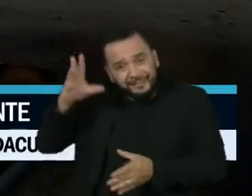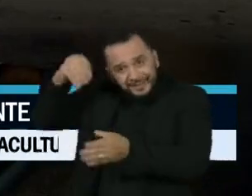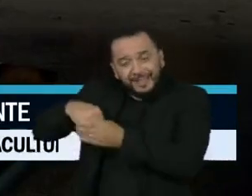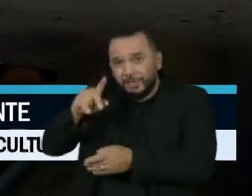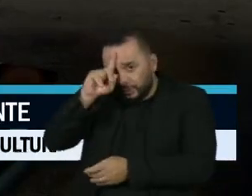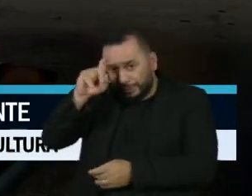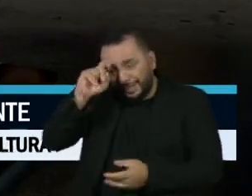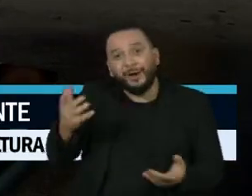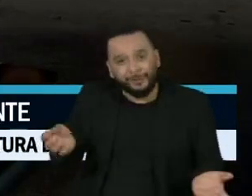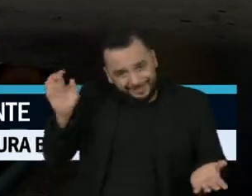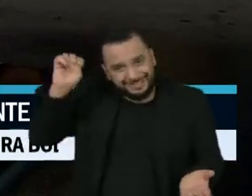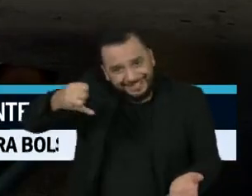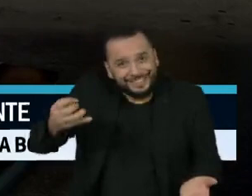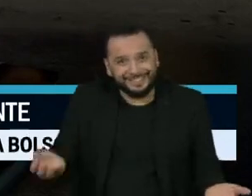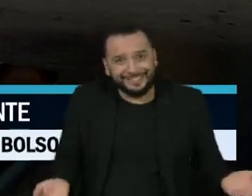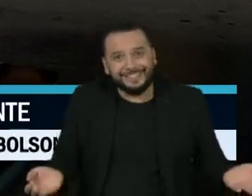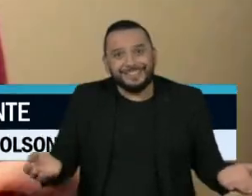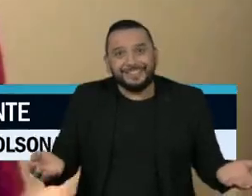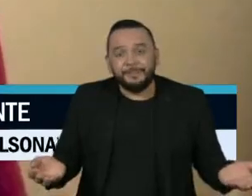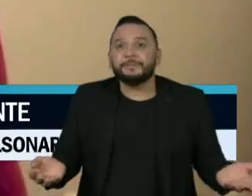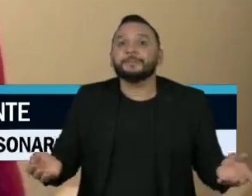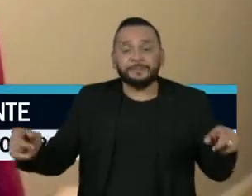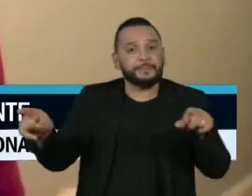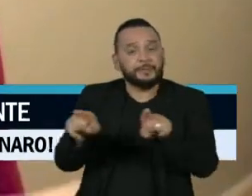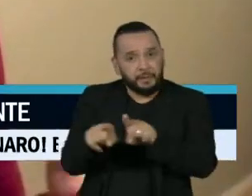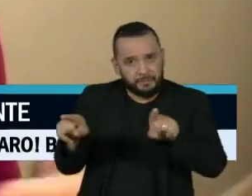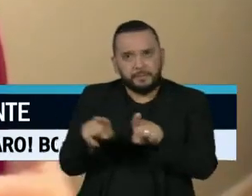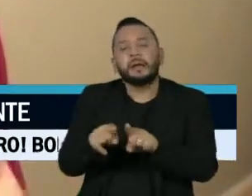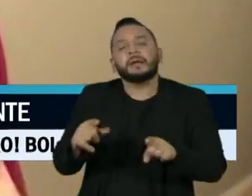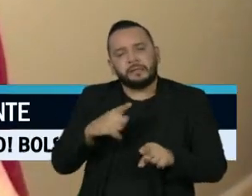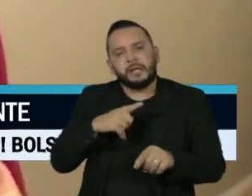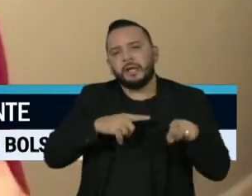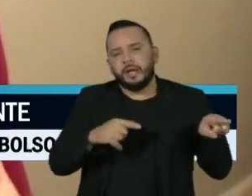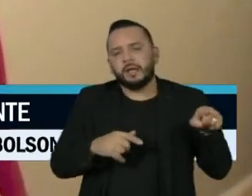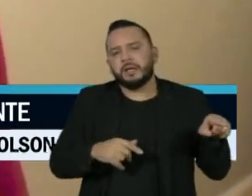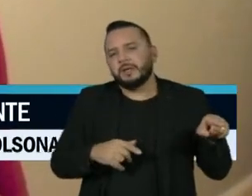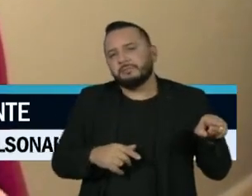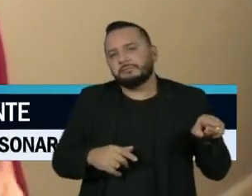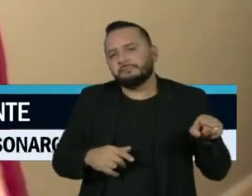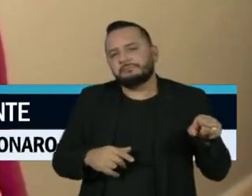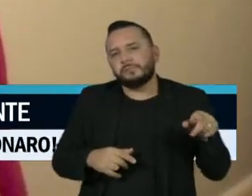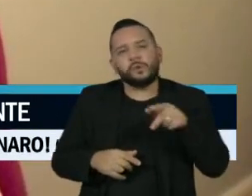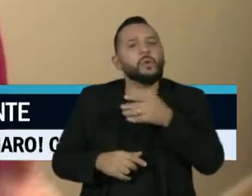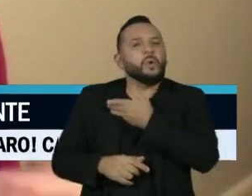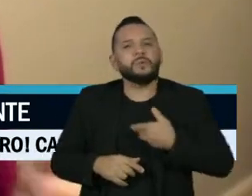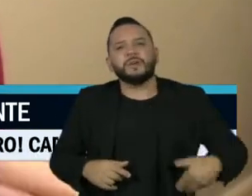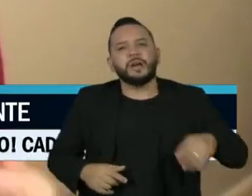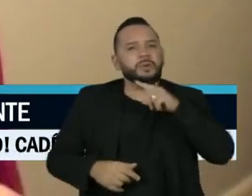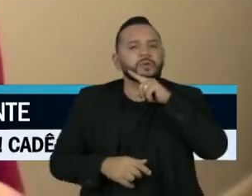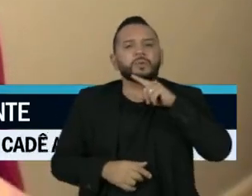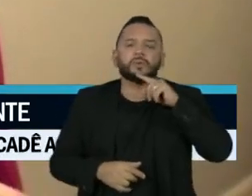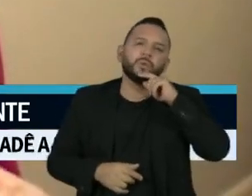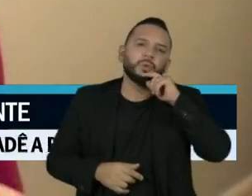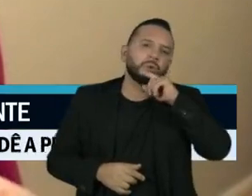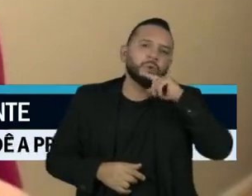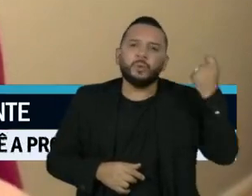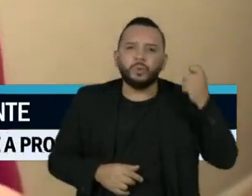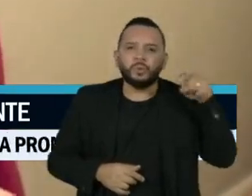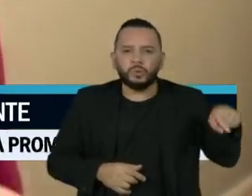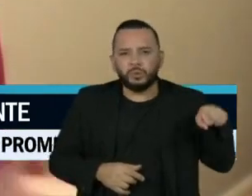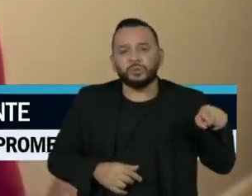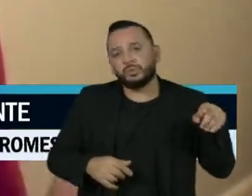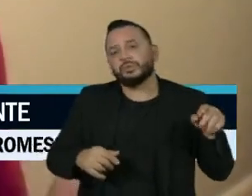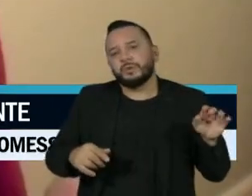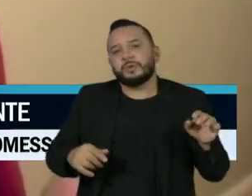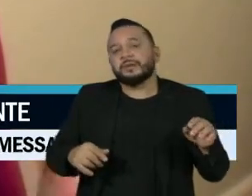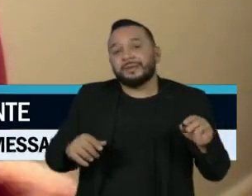de informação. Você tem ali todos os recursos do Estado empenhados em fazer prevalecer a narrativa